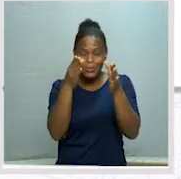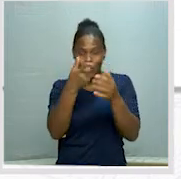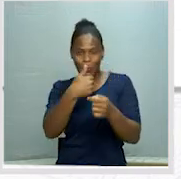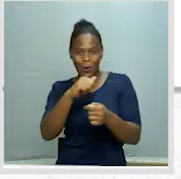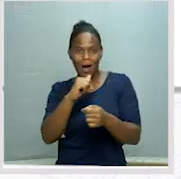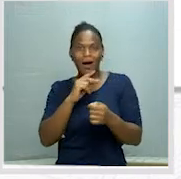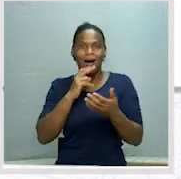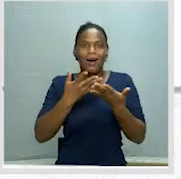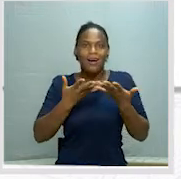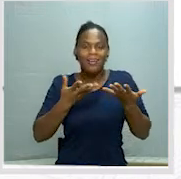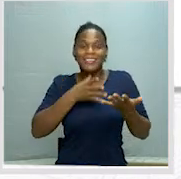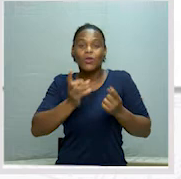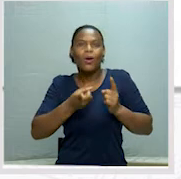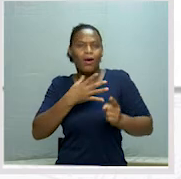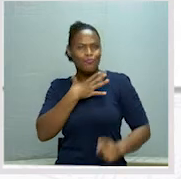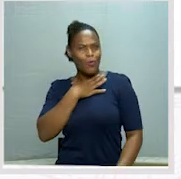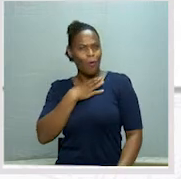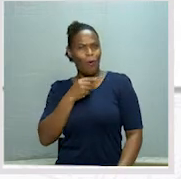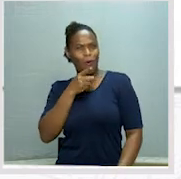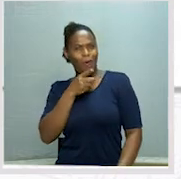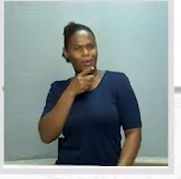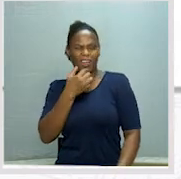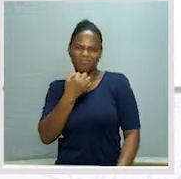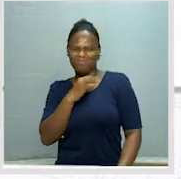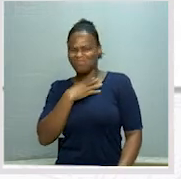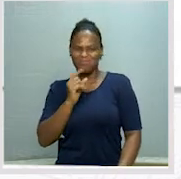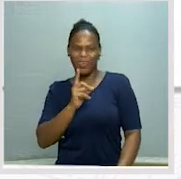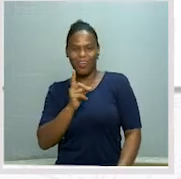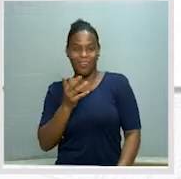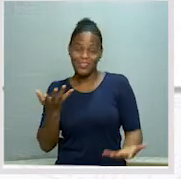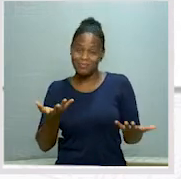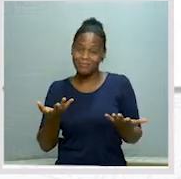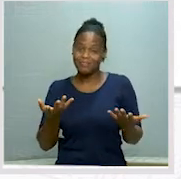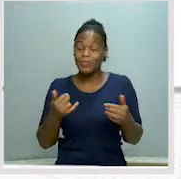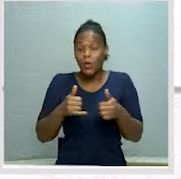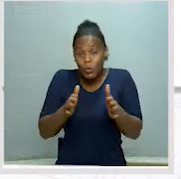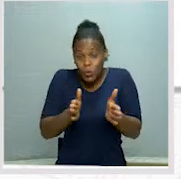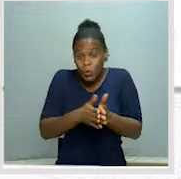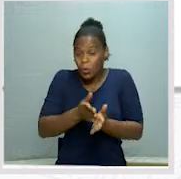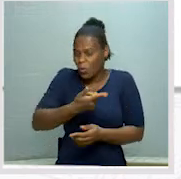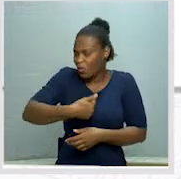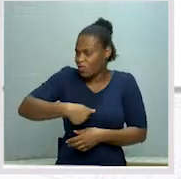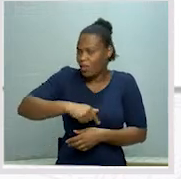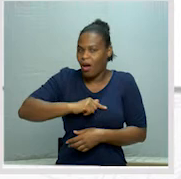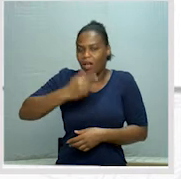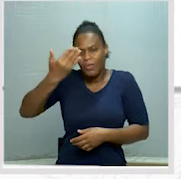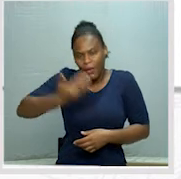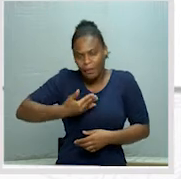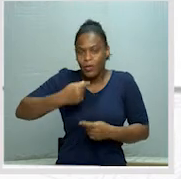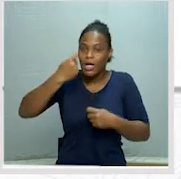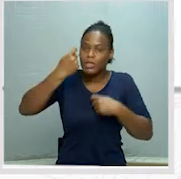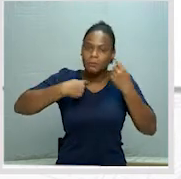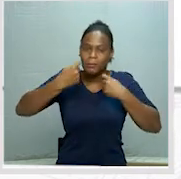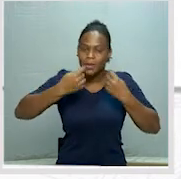nós reagimos. Dizemos o quê? Gosto ou não gosto. todos nós temos o direito de